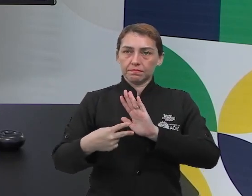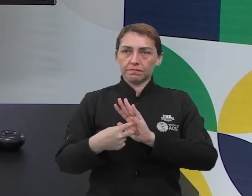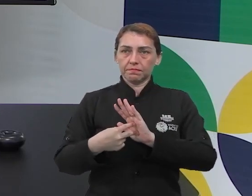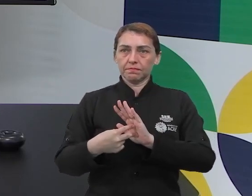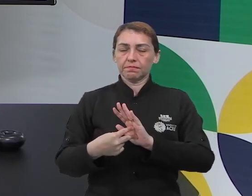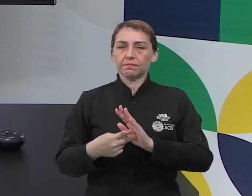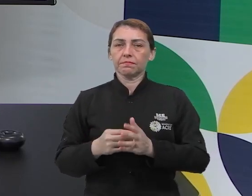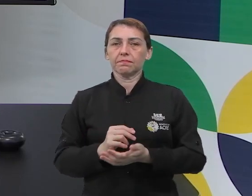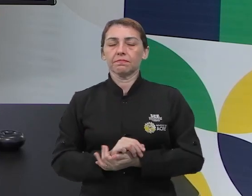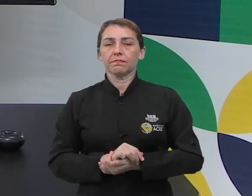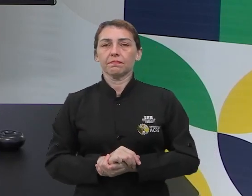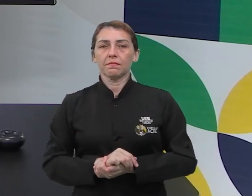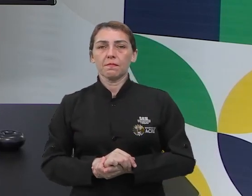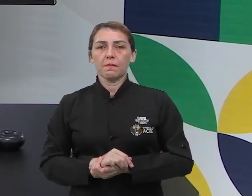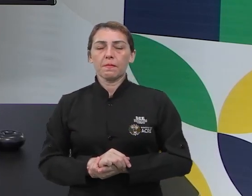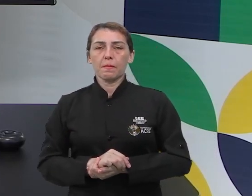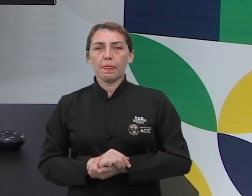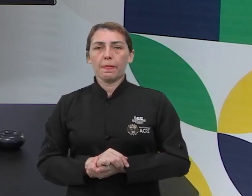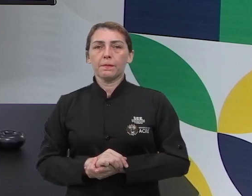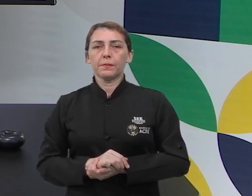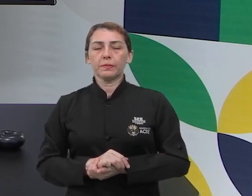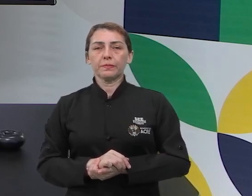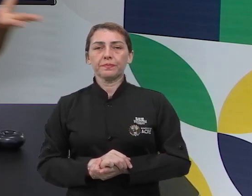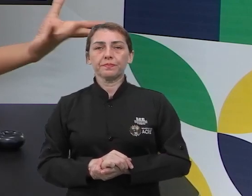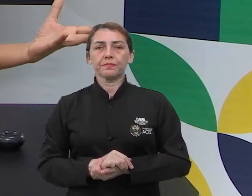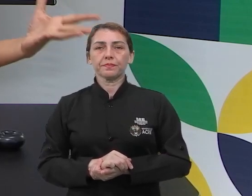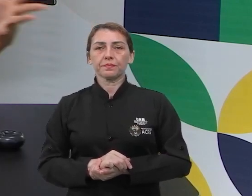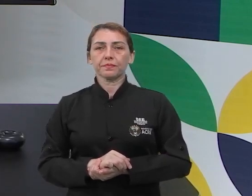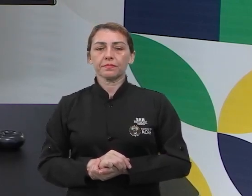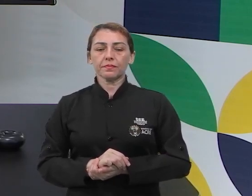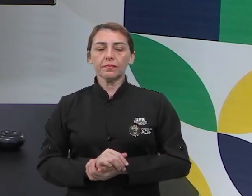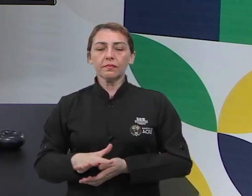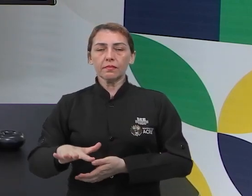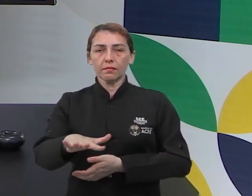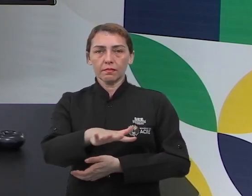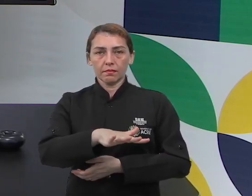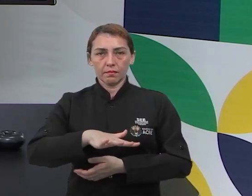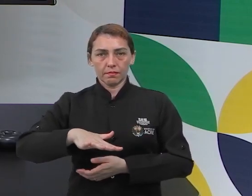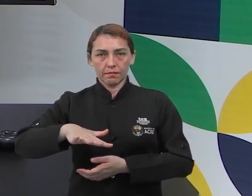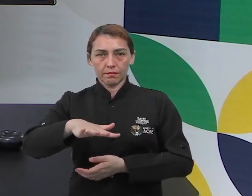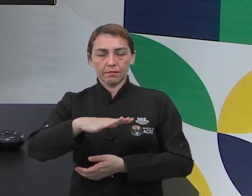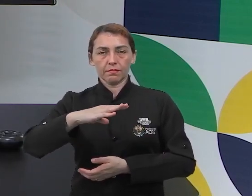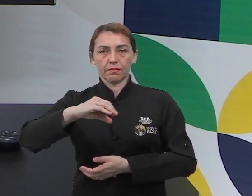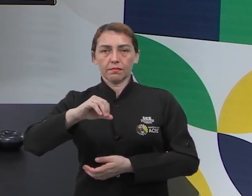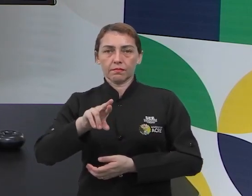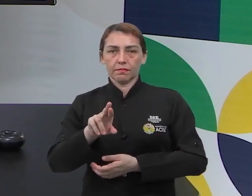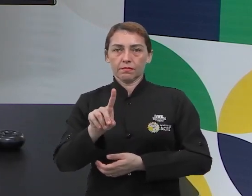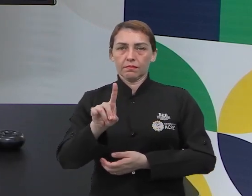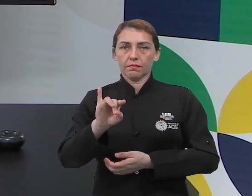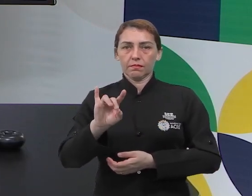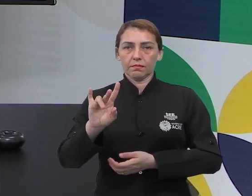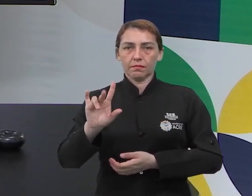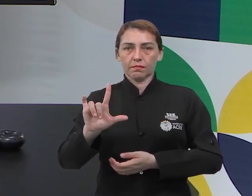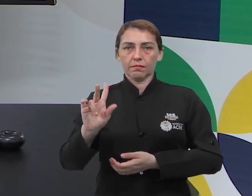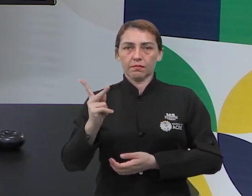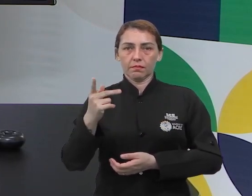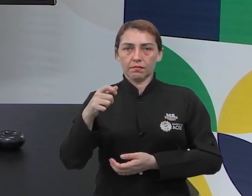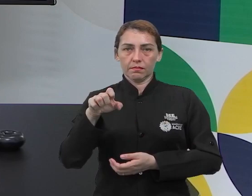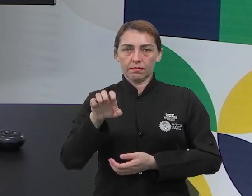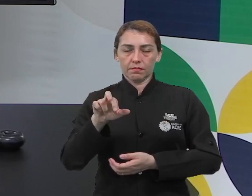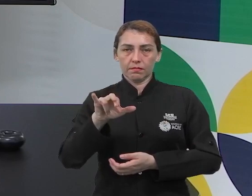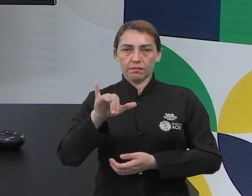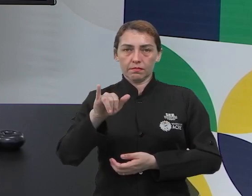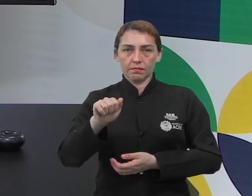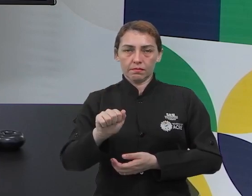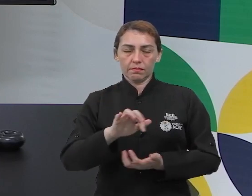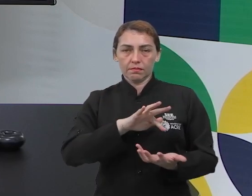como é que eu posso falar? O significado aí, né, aqui na superfície terrestre dessa cordilheira, tá? Colocando aí que é as 15 maiores cordilheiras e